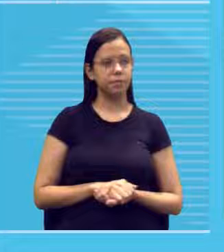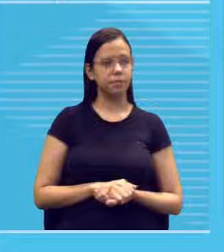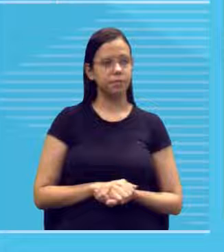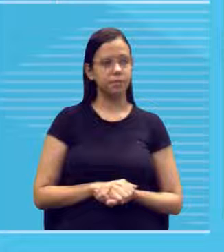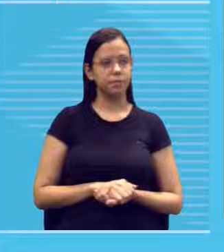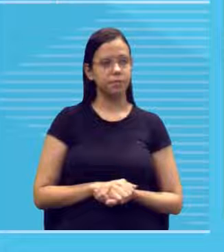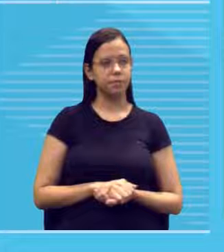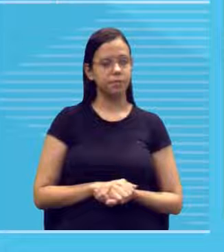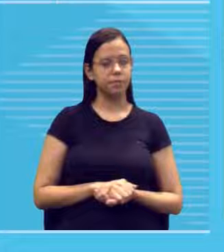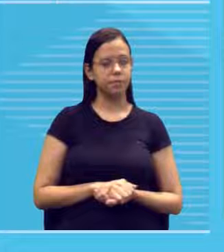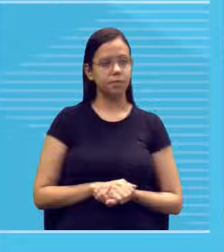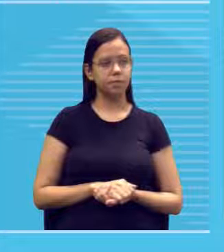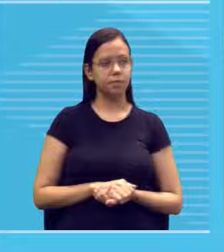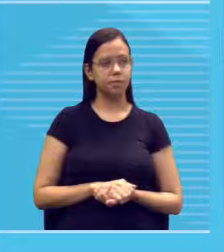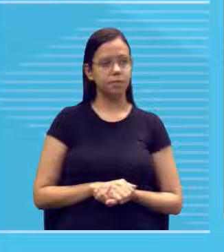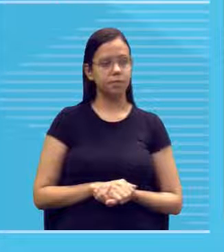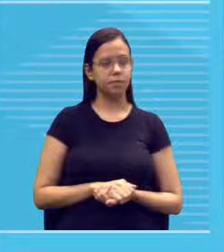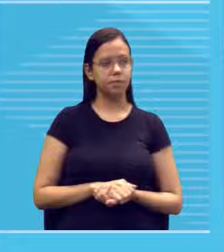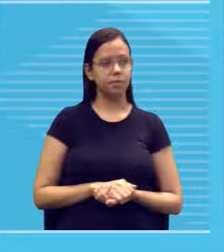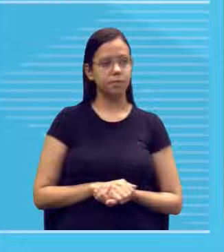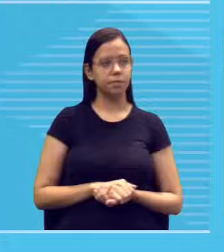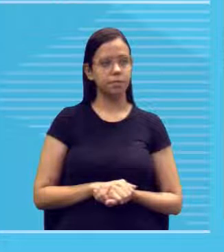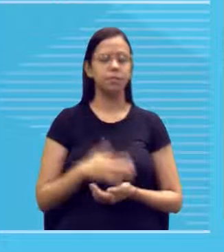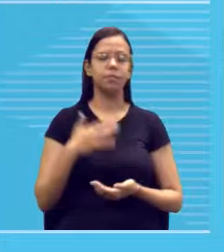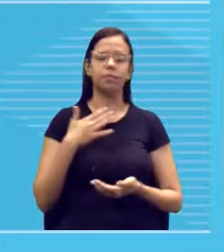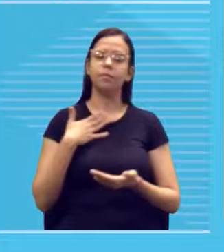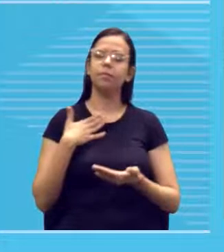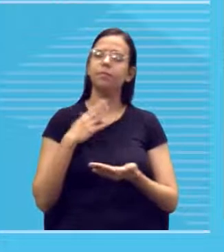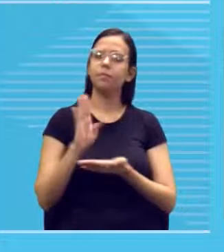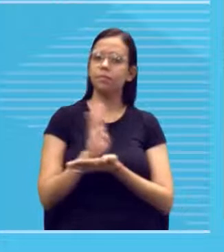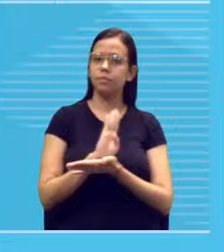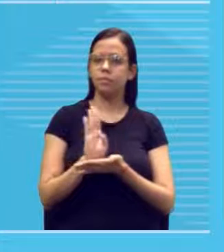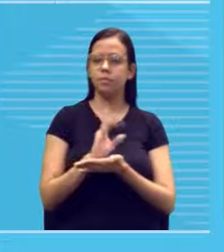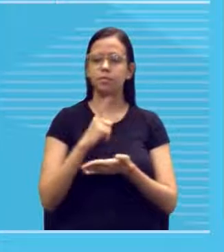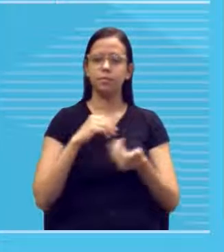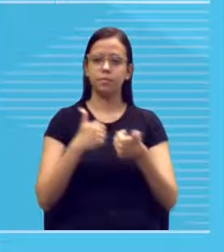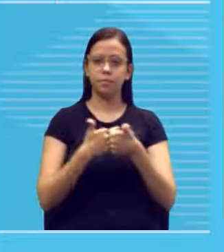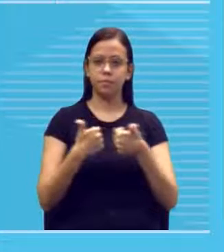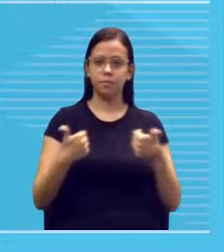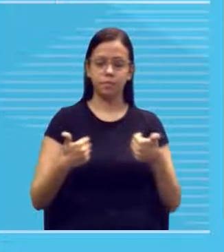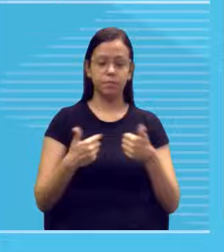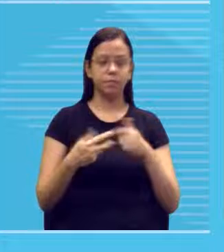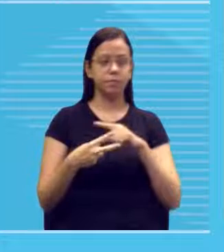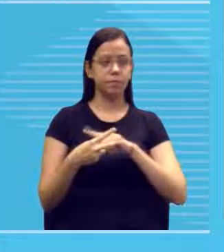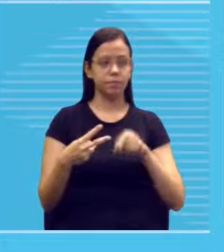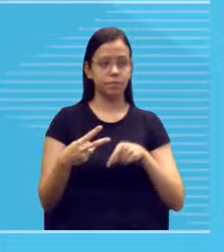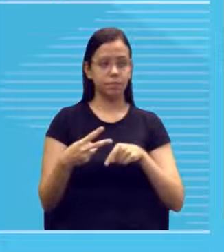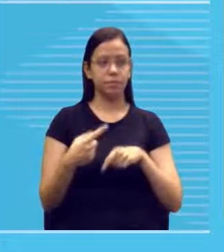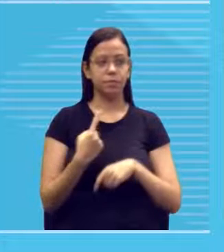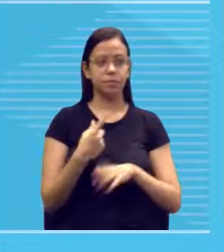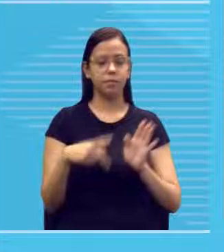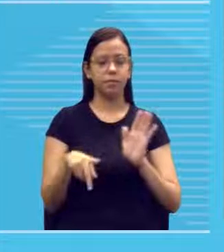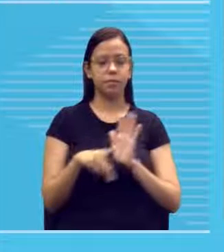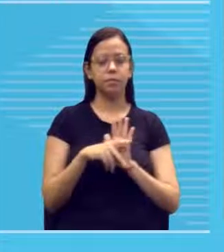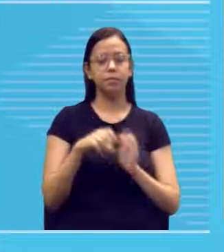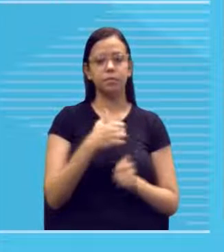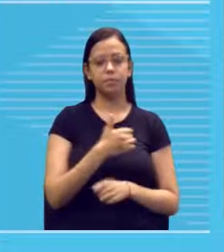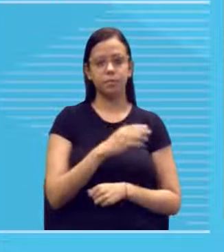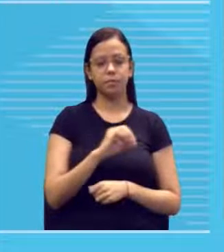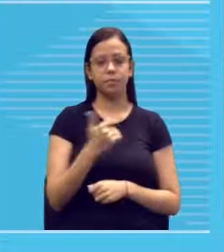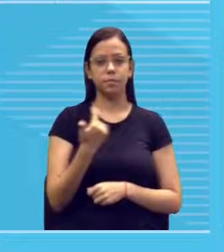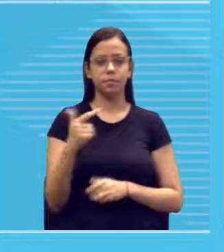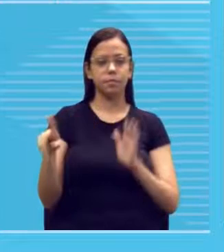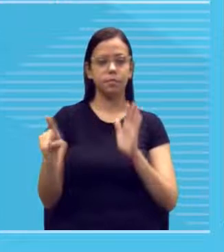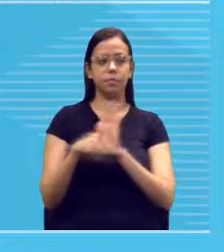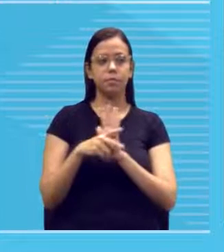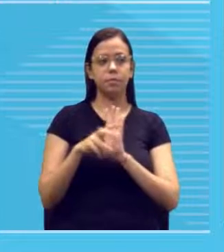a minha base maior eu separei em dois pedaços um de 10 e o outro